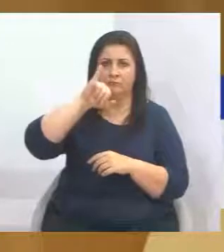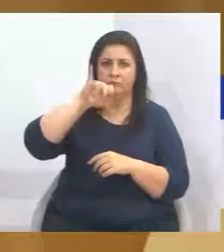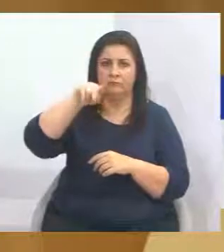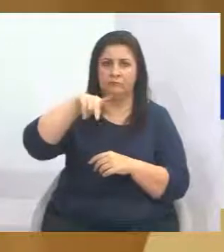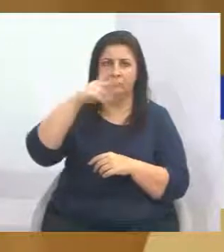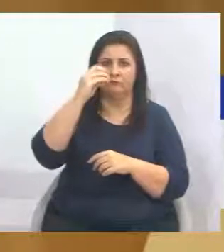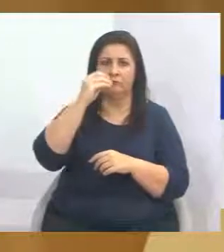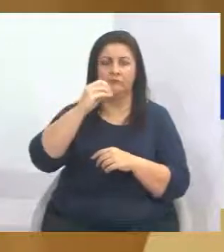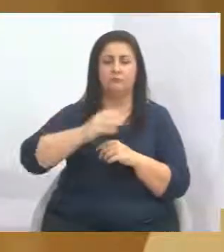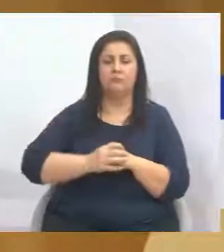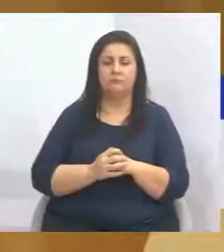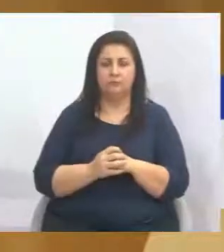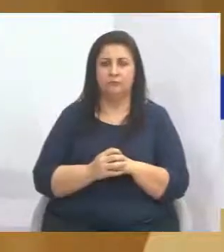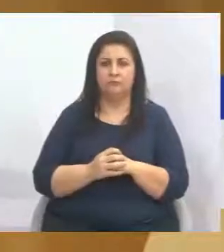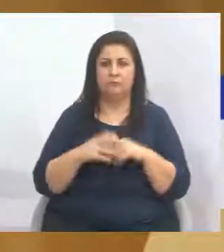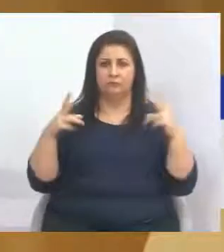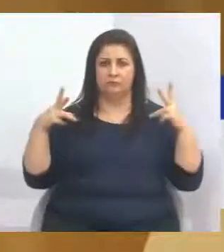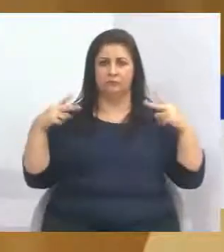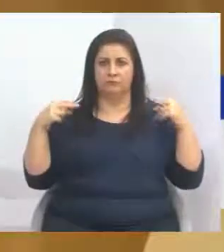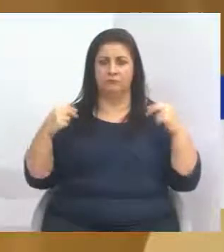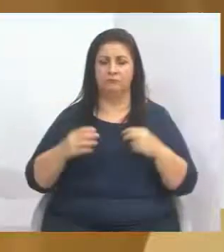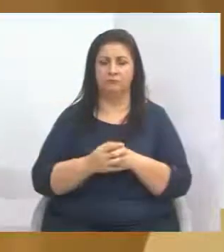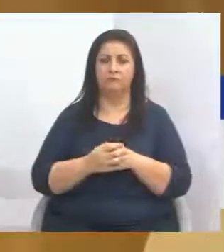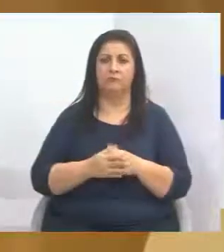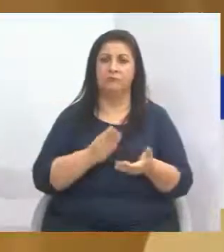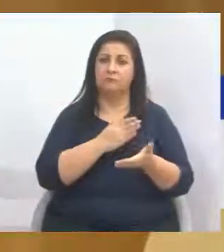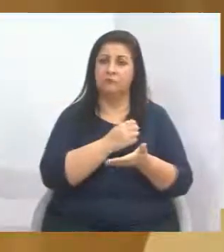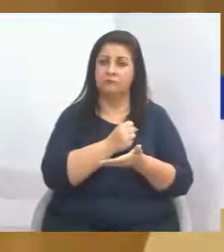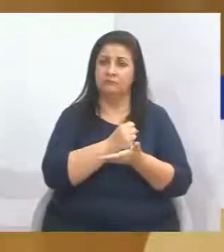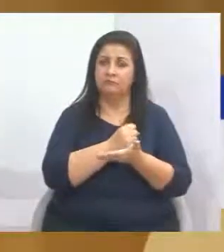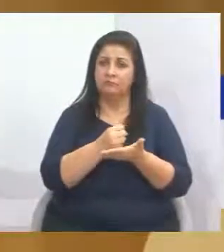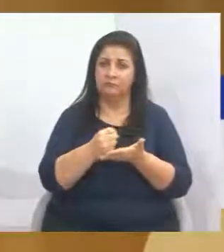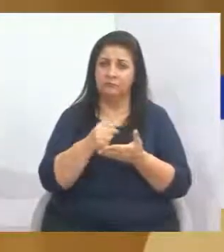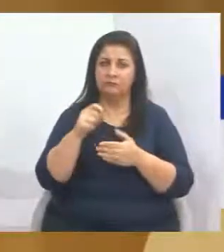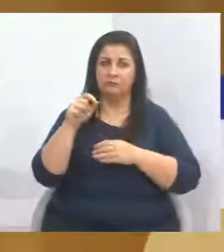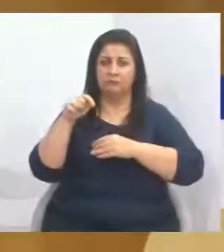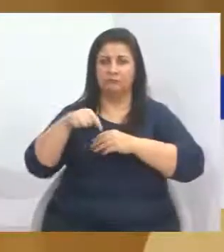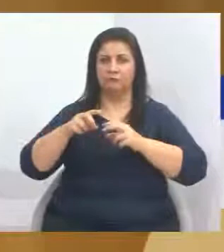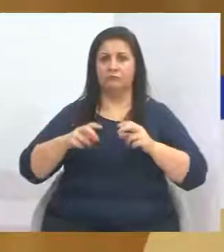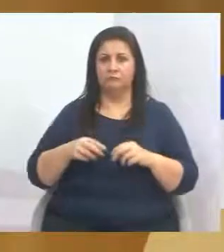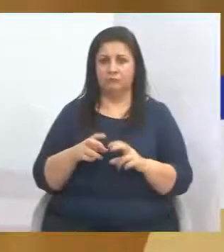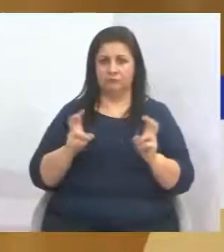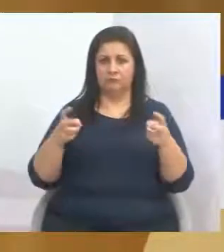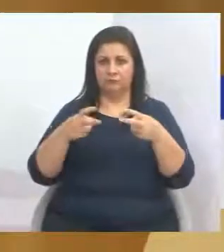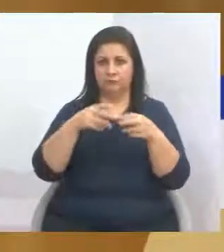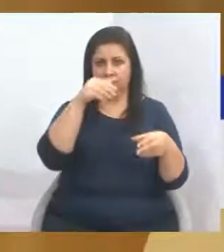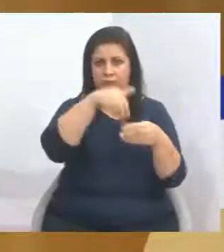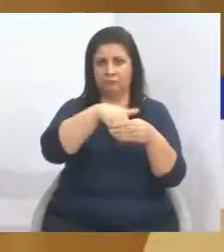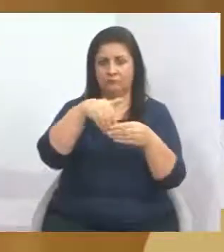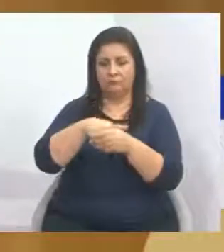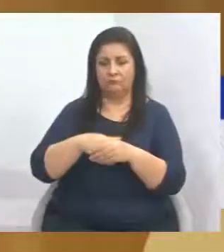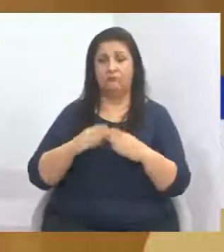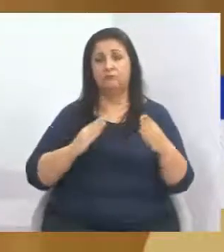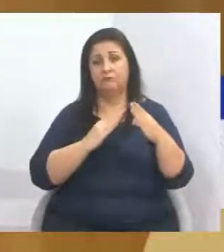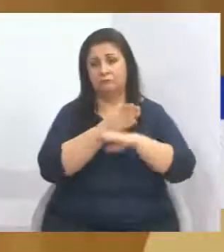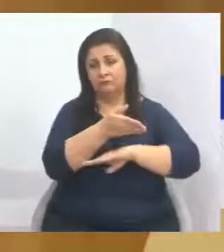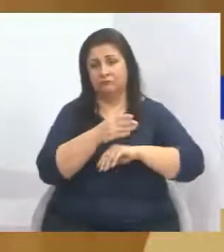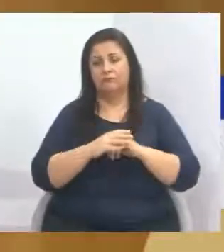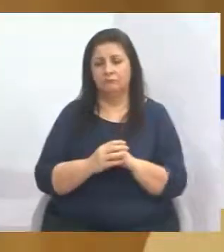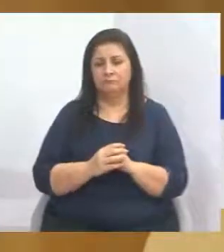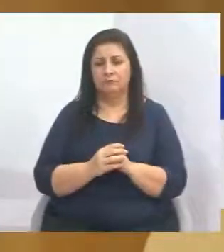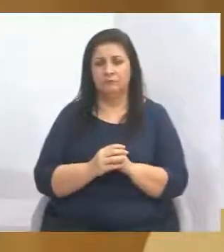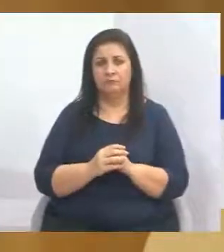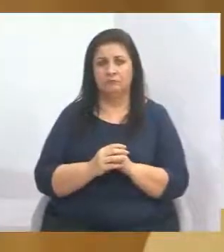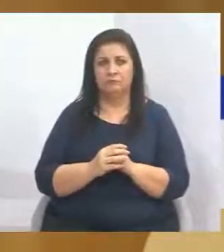Condutores. Ele passou por essa casa, a casa acabou aprovando por